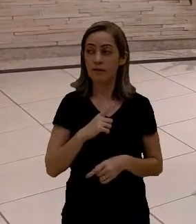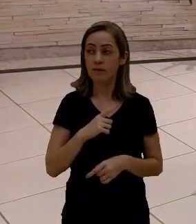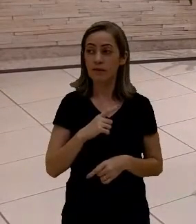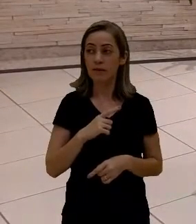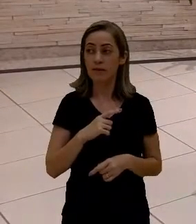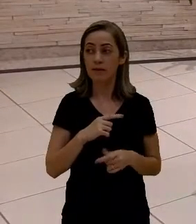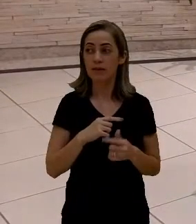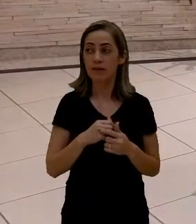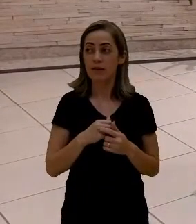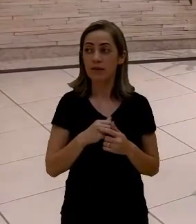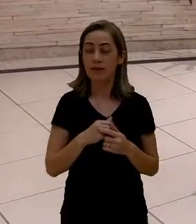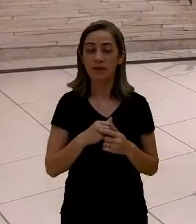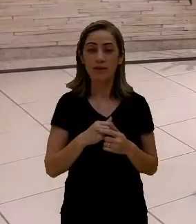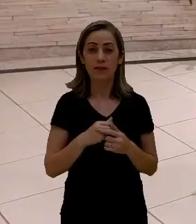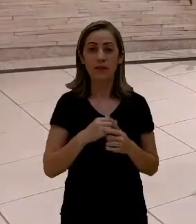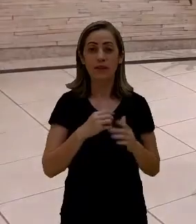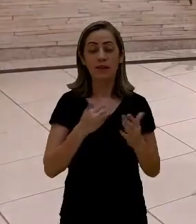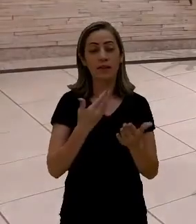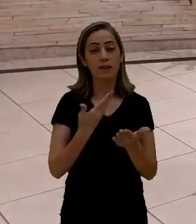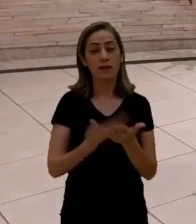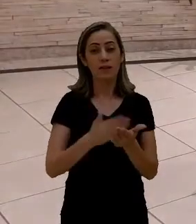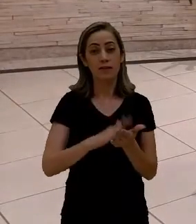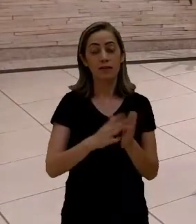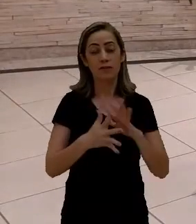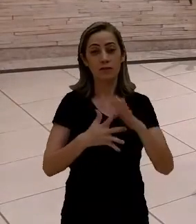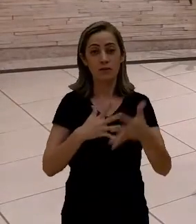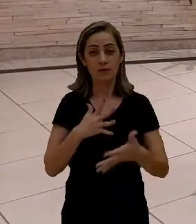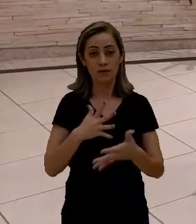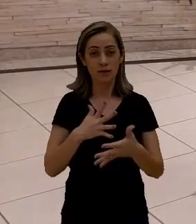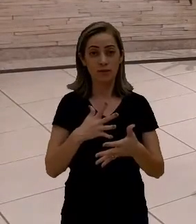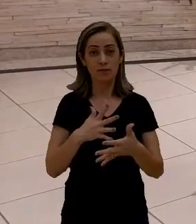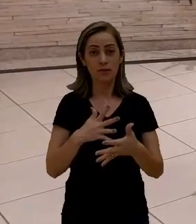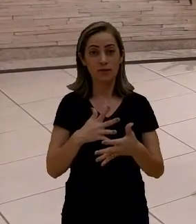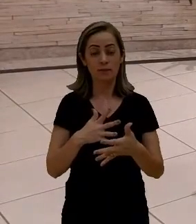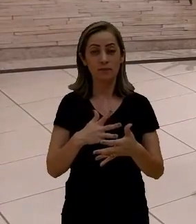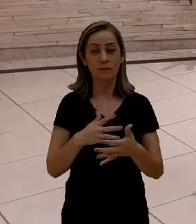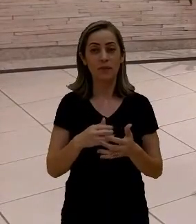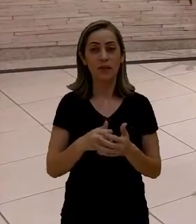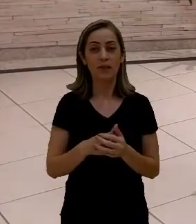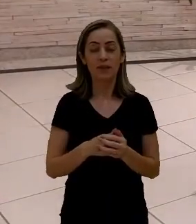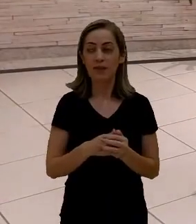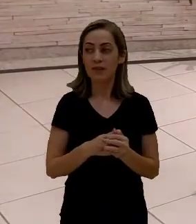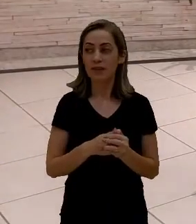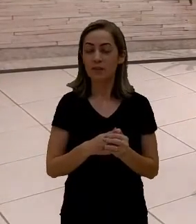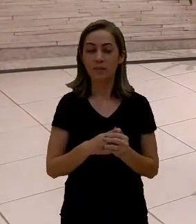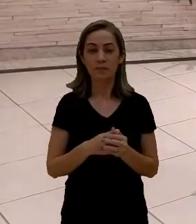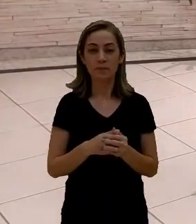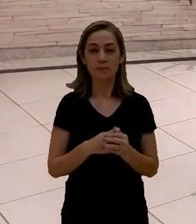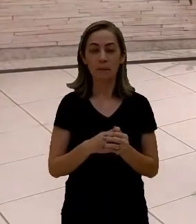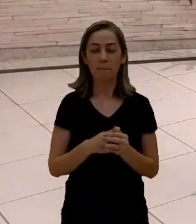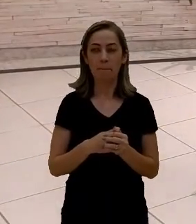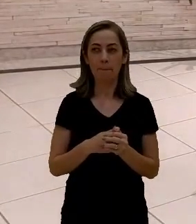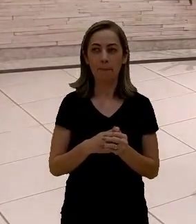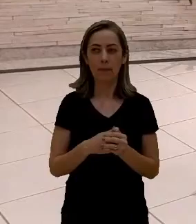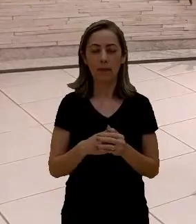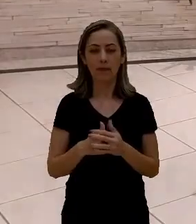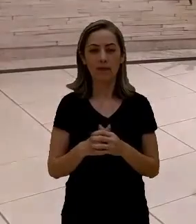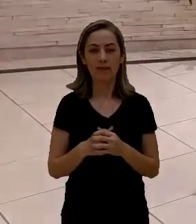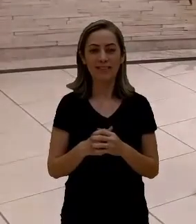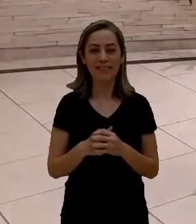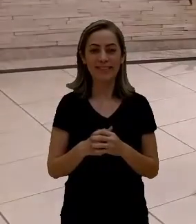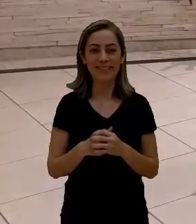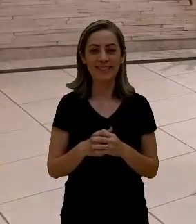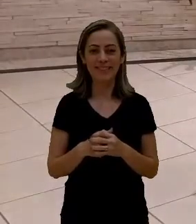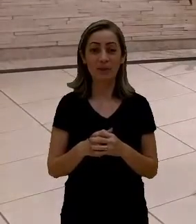pra tradução em Libras mas que não é o mesmo som que as pessoas estão acompanhando em casa então os volumes dos dois não coincidem cada